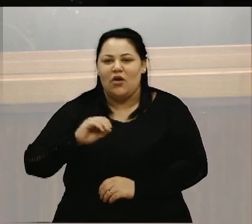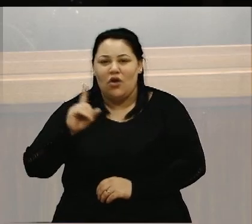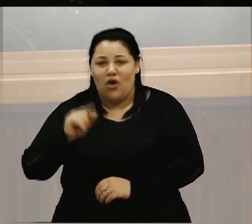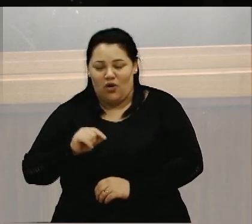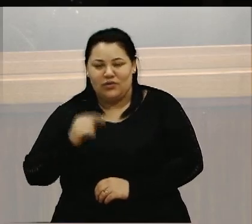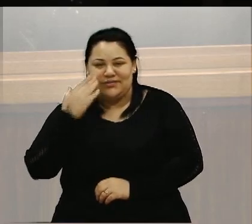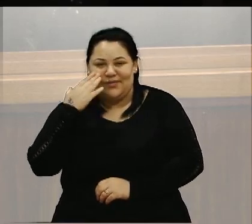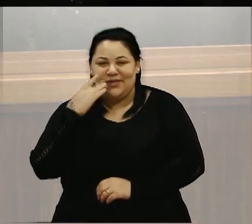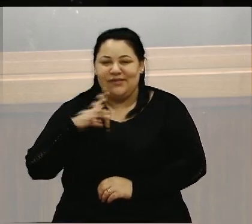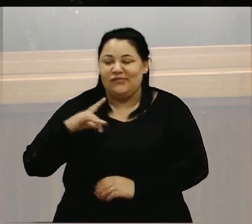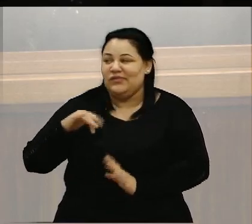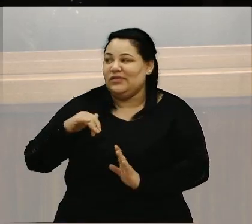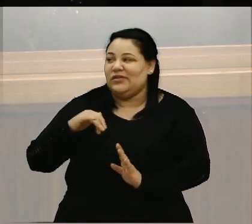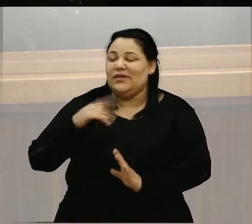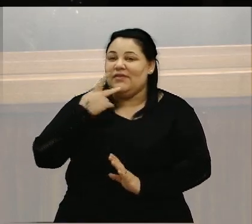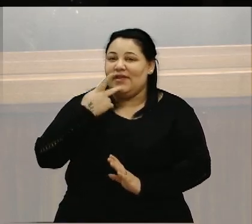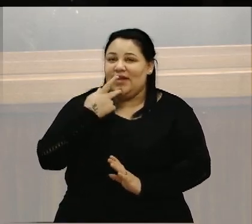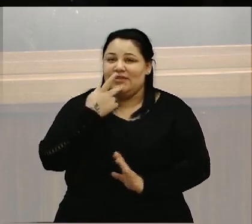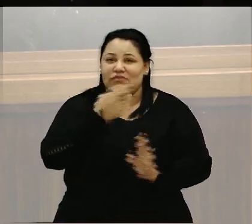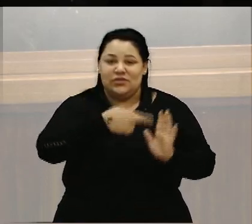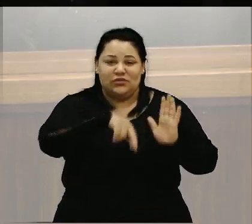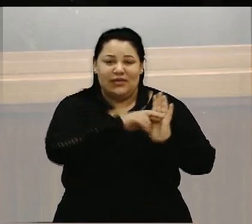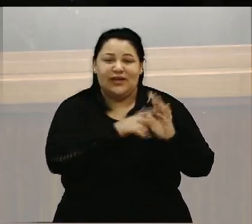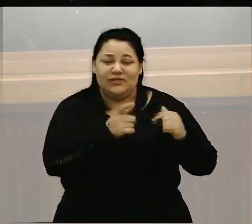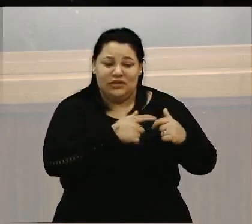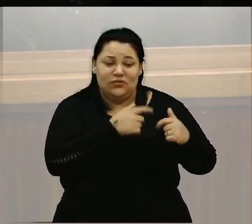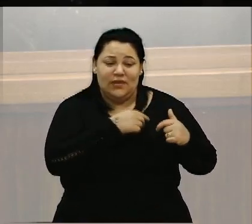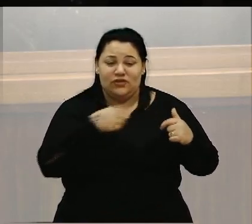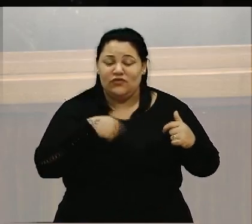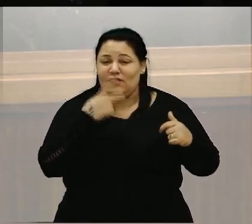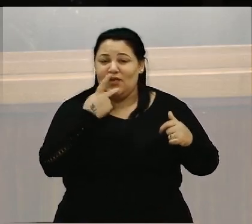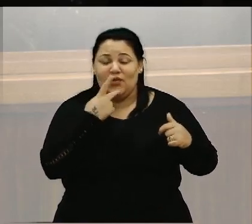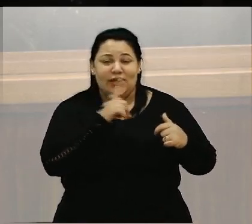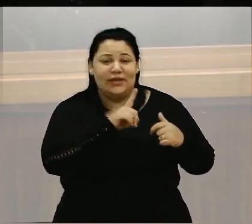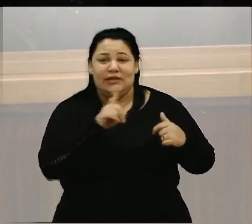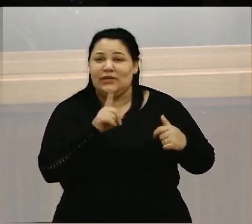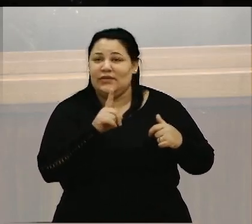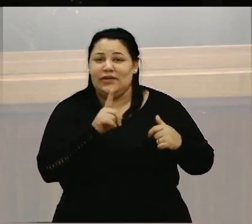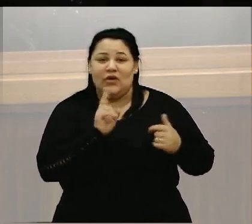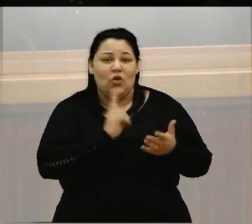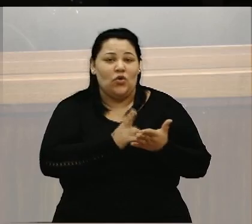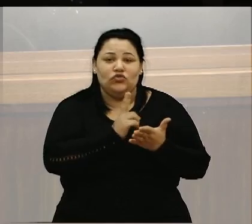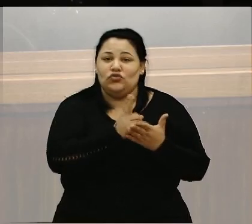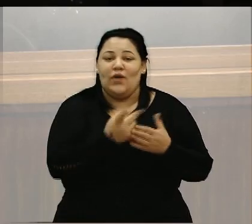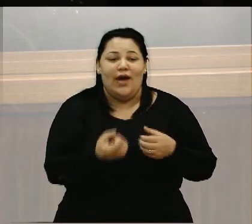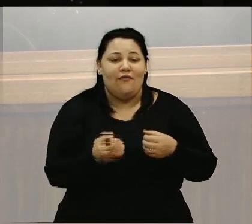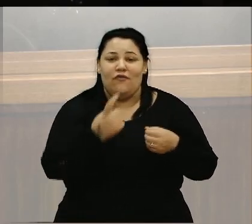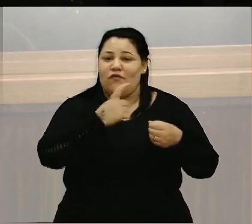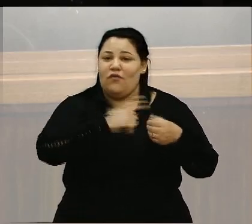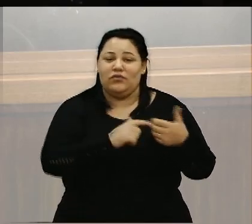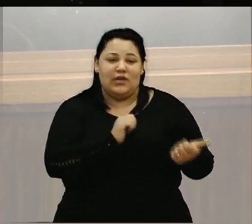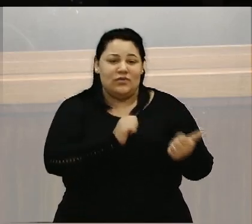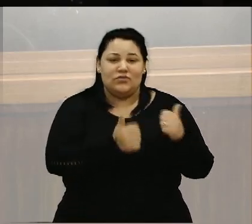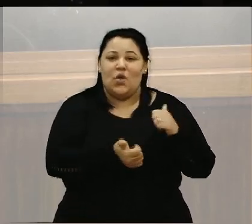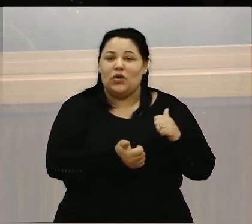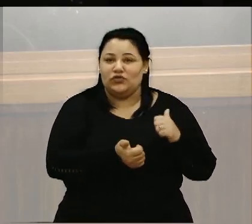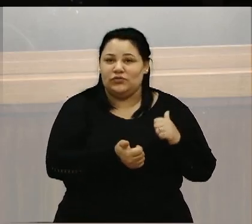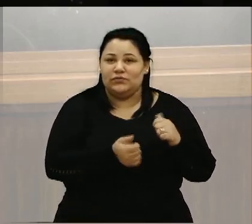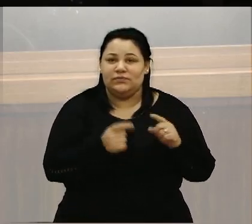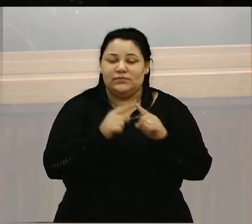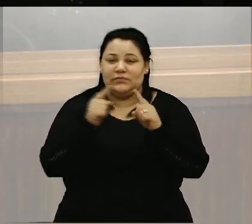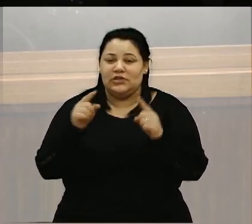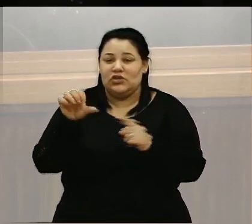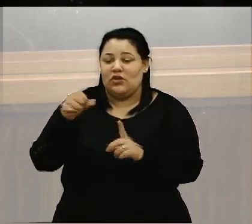um resultado clínico por parte dos médicos que ele não poderia retornar aos gramados. Porém,